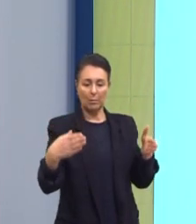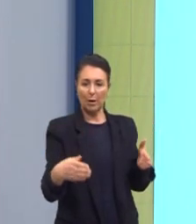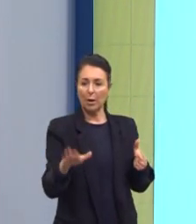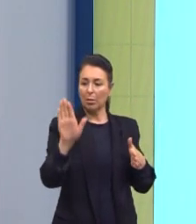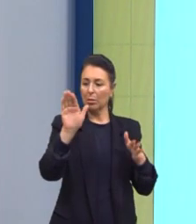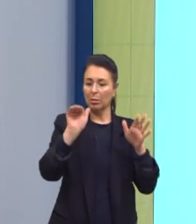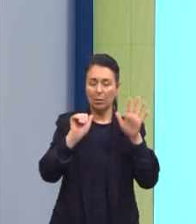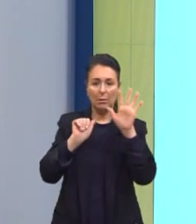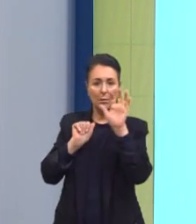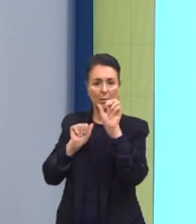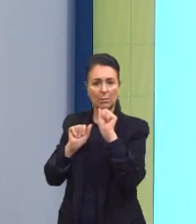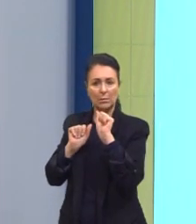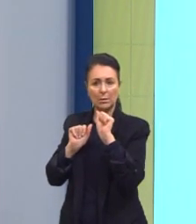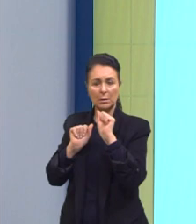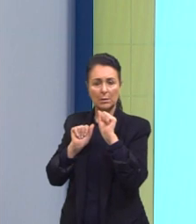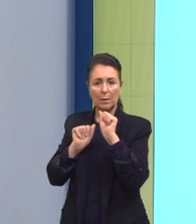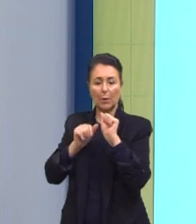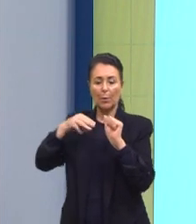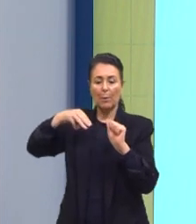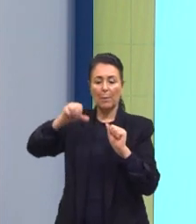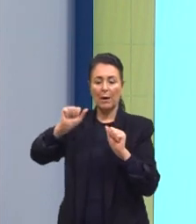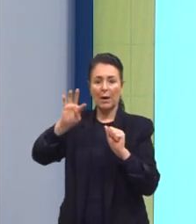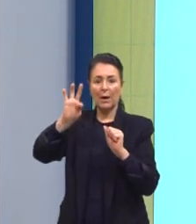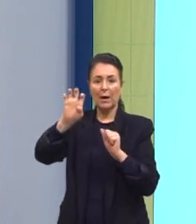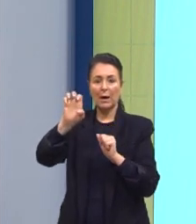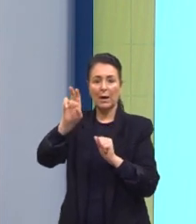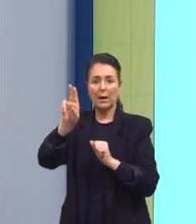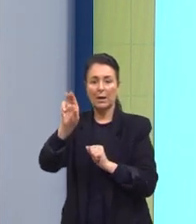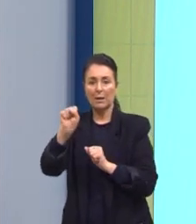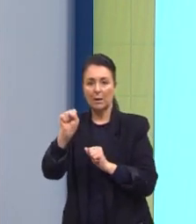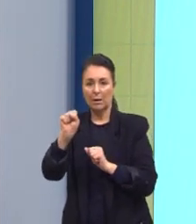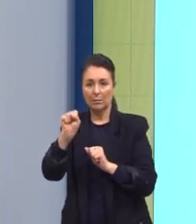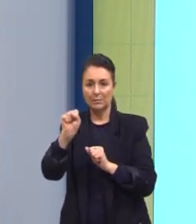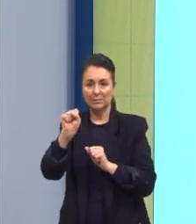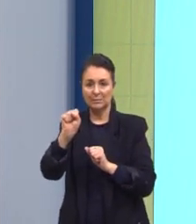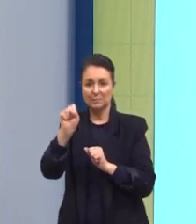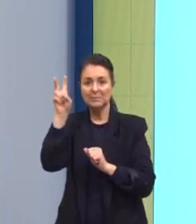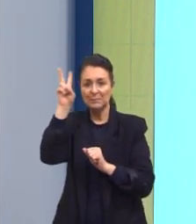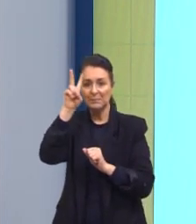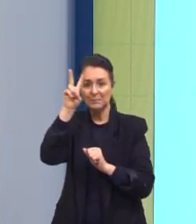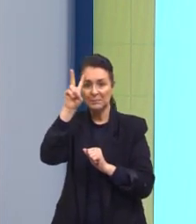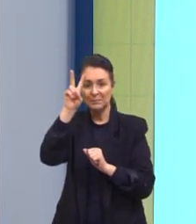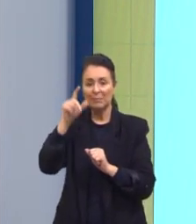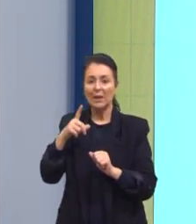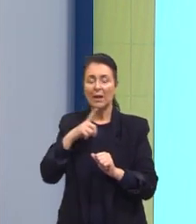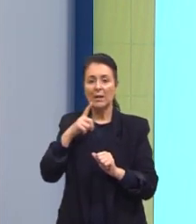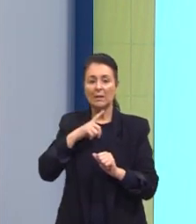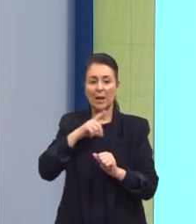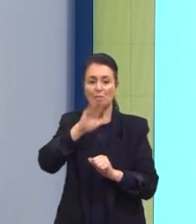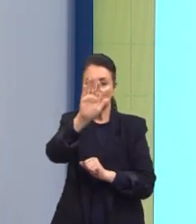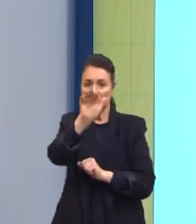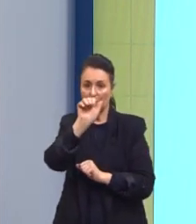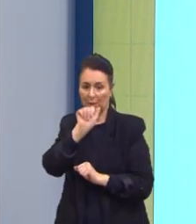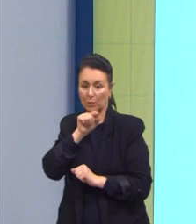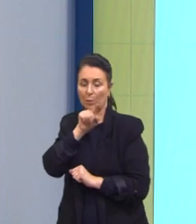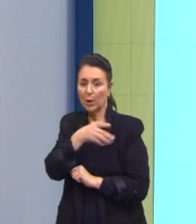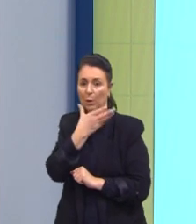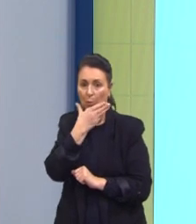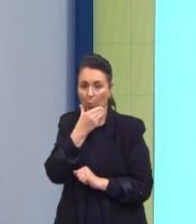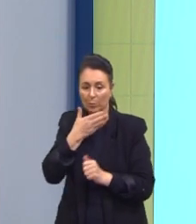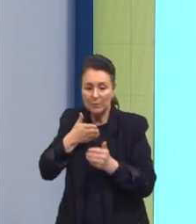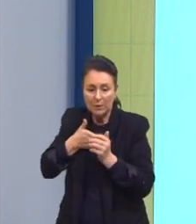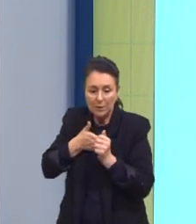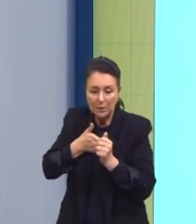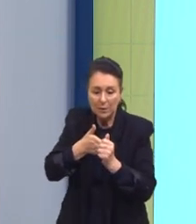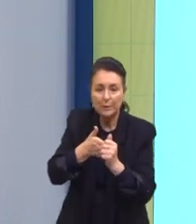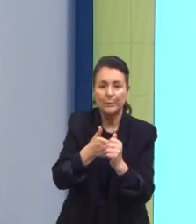chamando na Mateus vocação de São Mateus né chamando Mateus para ser seu